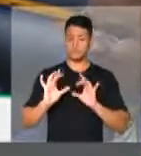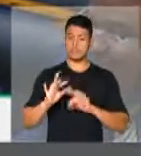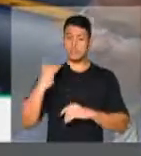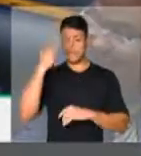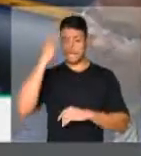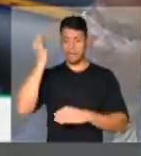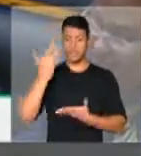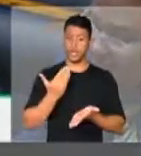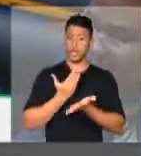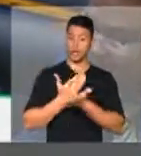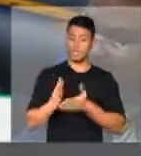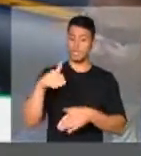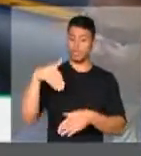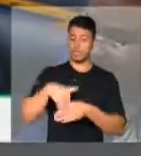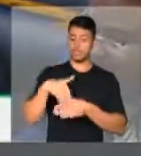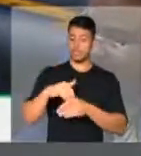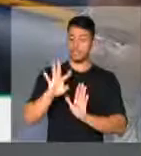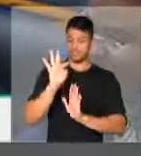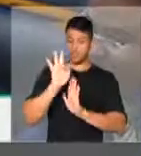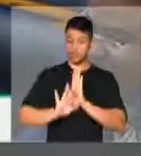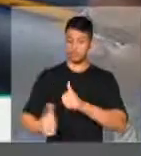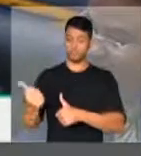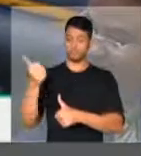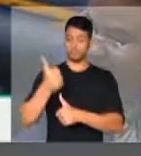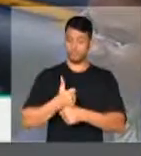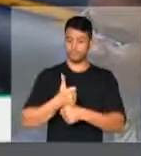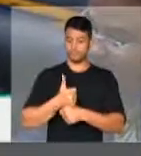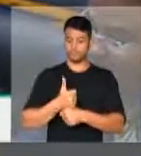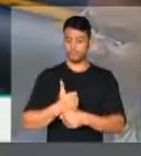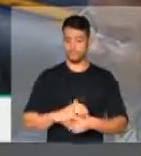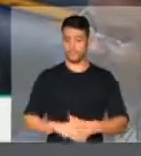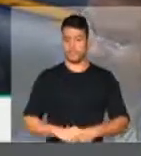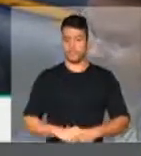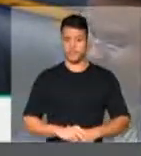votação do substitutivo do deputado, de autoria do deputado João Campos. Muito obrigado, senhor presidente.